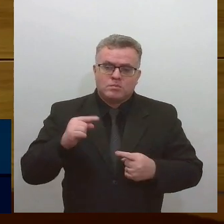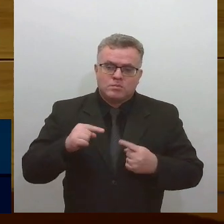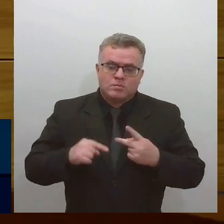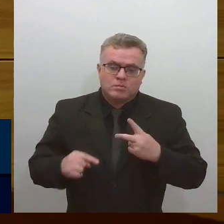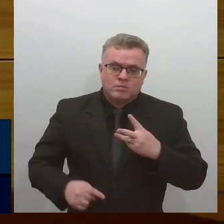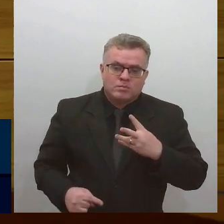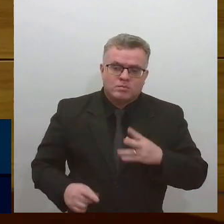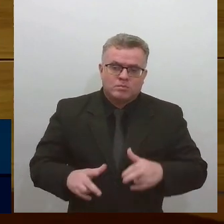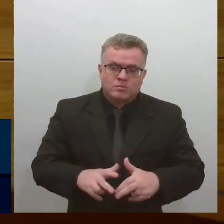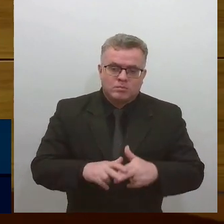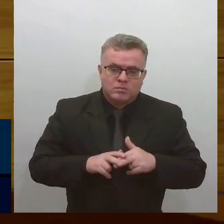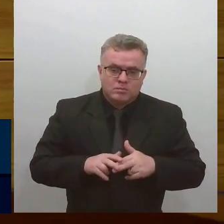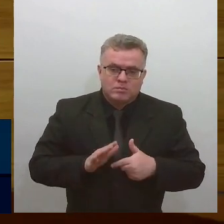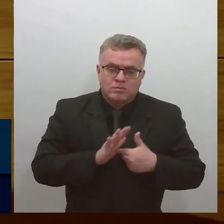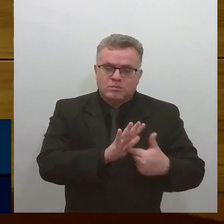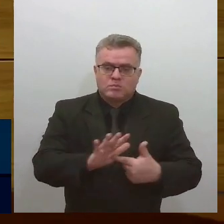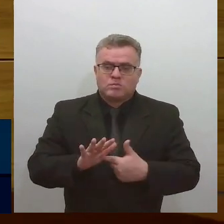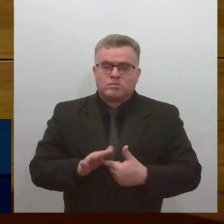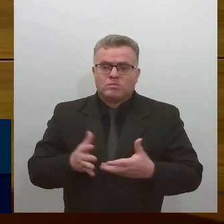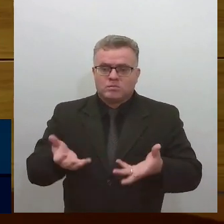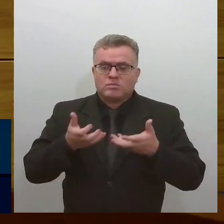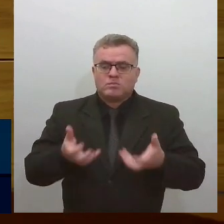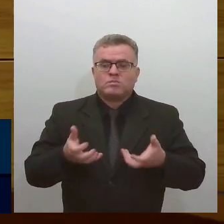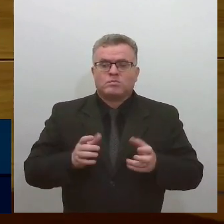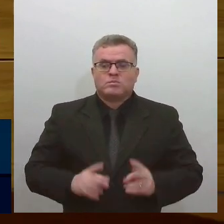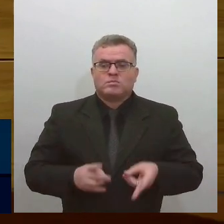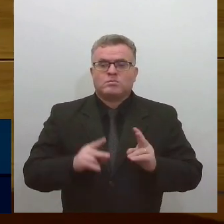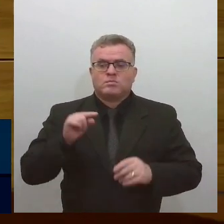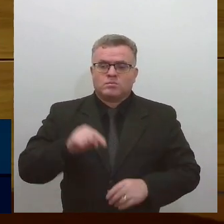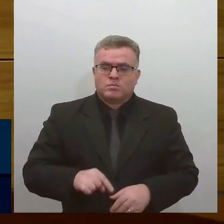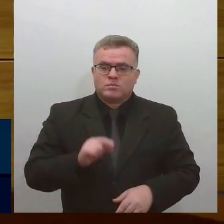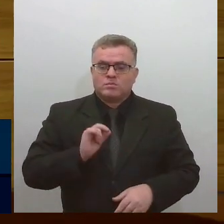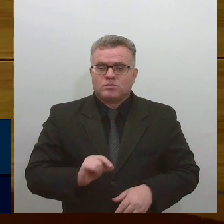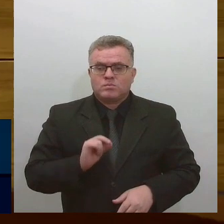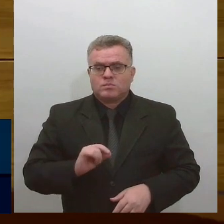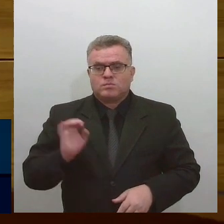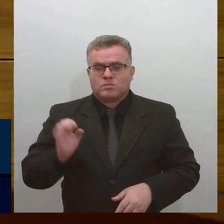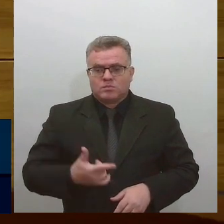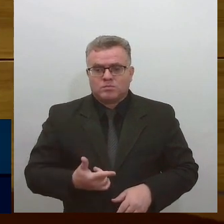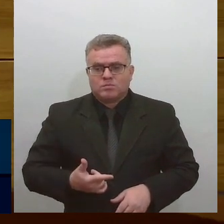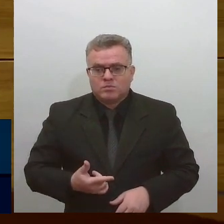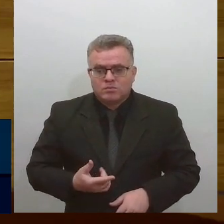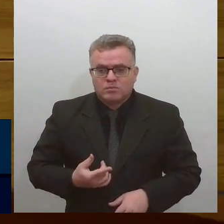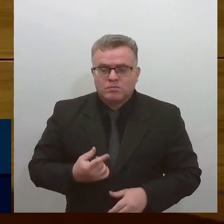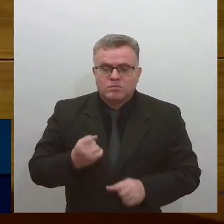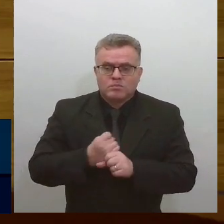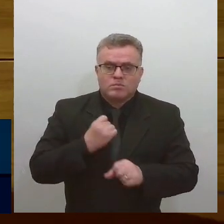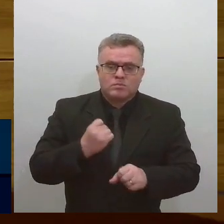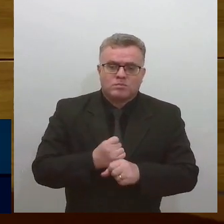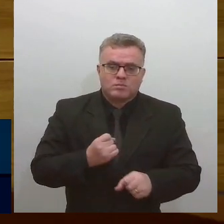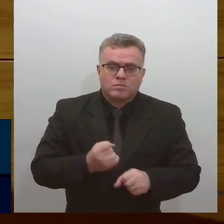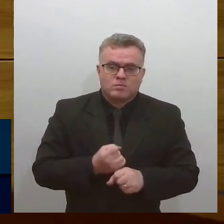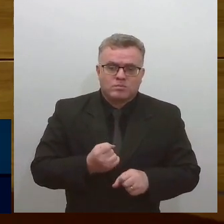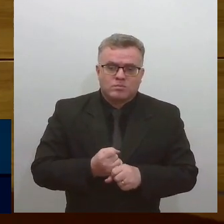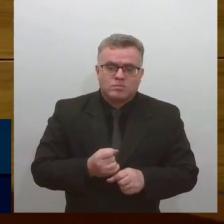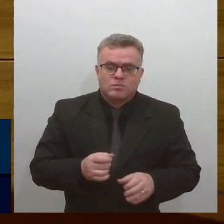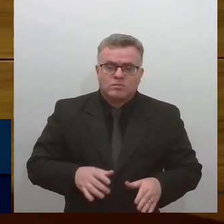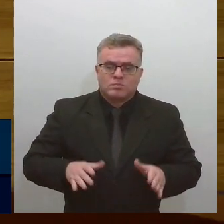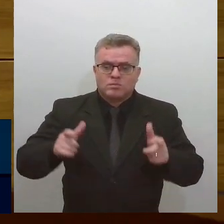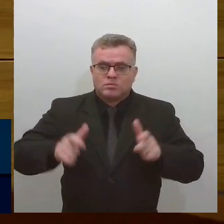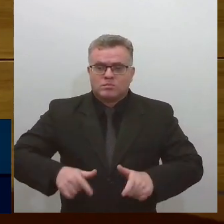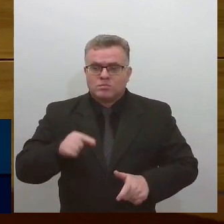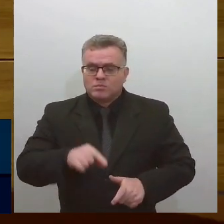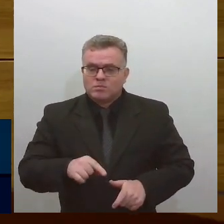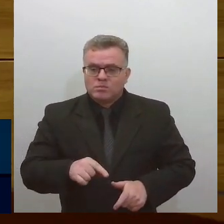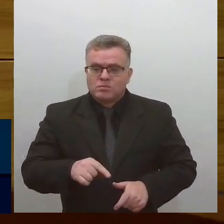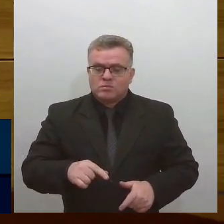quer implementar lá a gente quer implementar também Instância a restauração e ampliação da travessia Urbana para que a